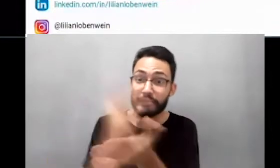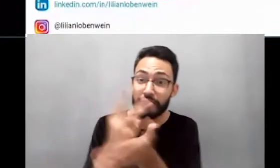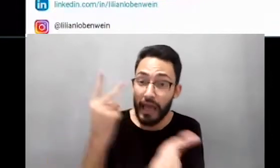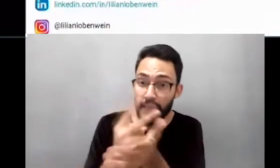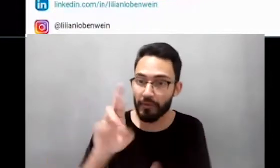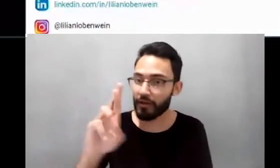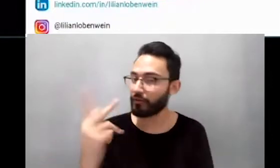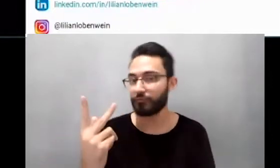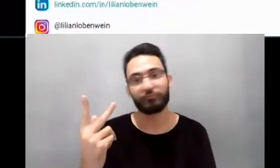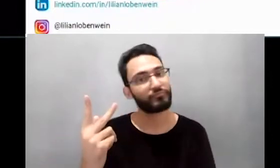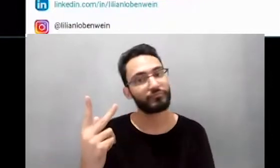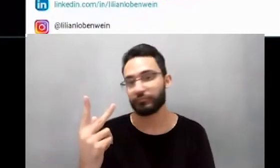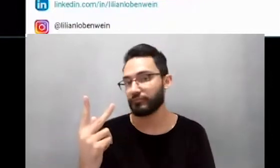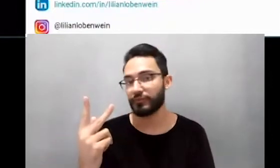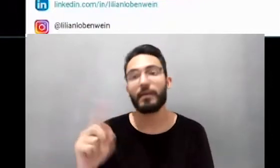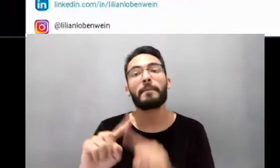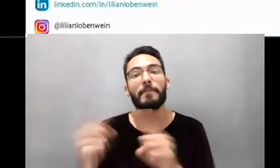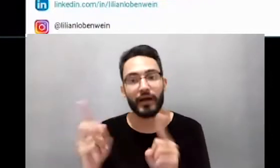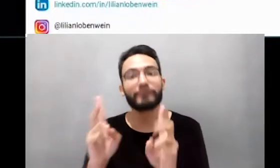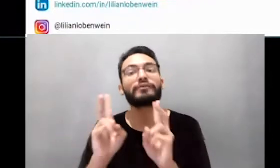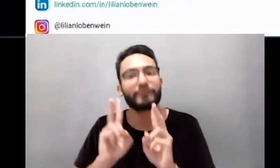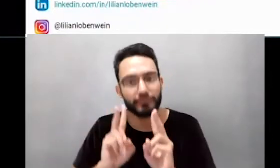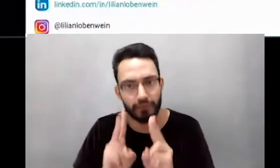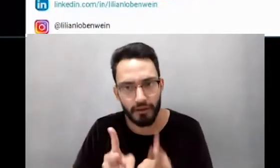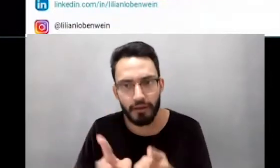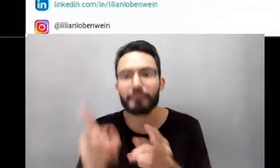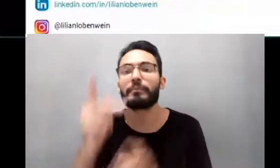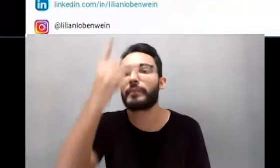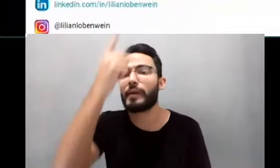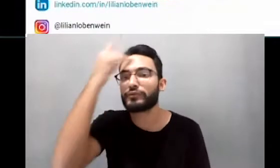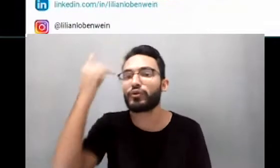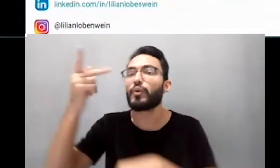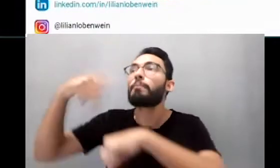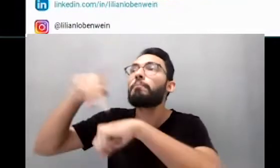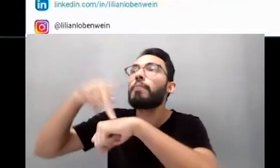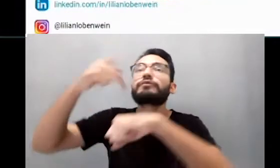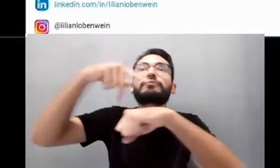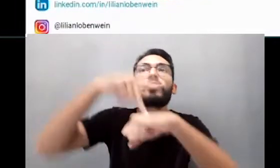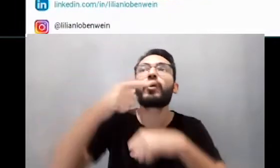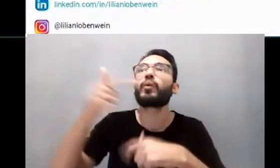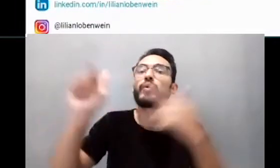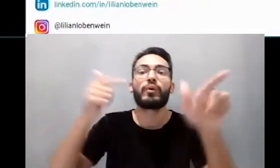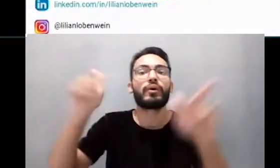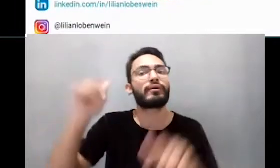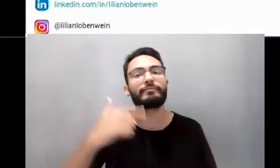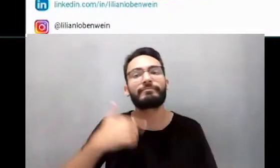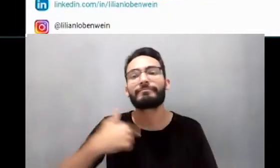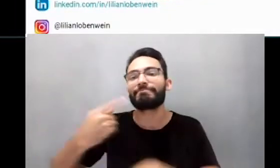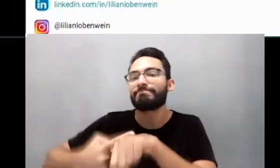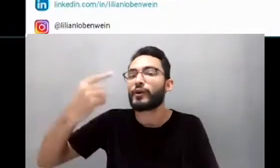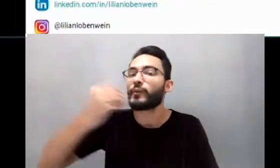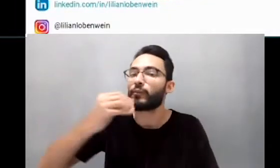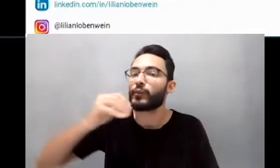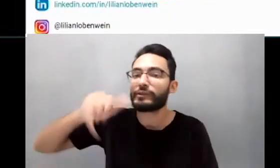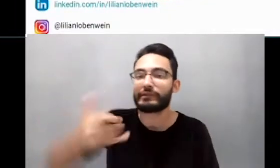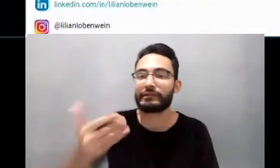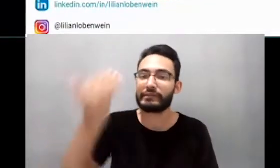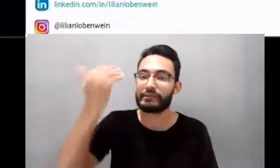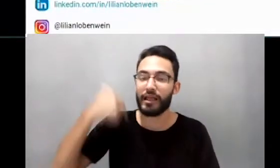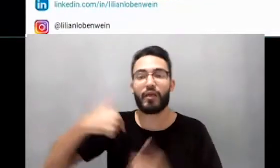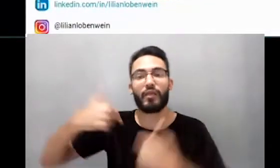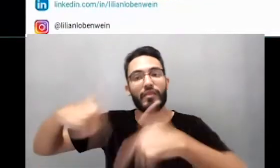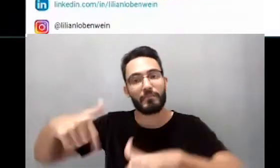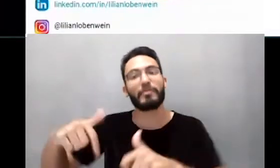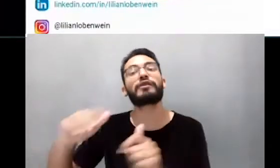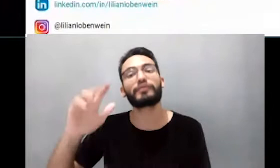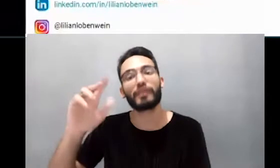ela sempre foi com empresas de pessoas de outros países. Desde o meu primeiro da minha primeira oportunidade, eu trabalhei com pessoas